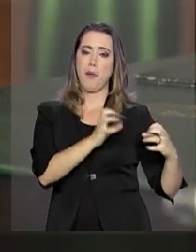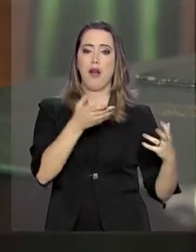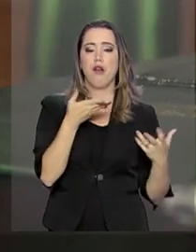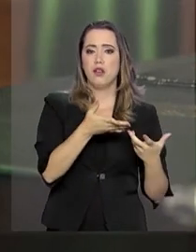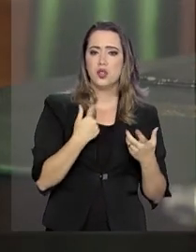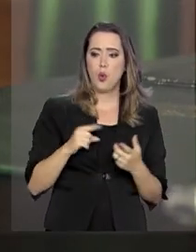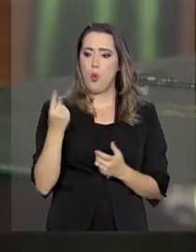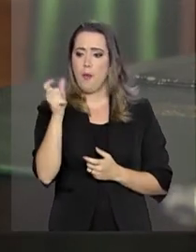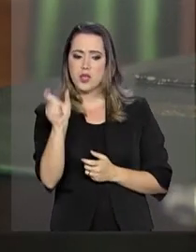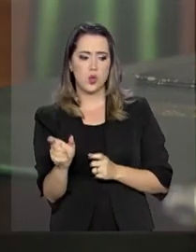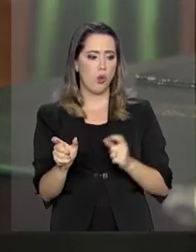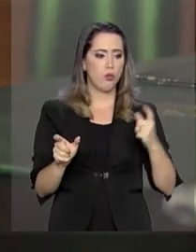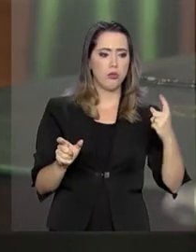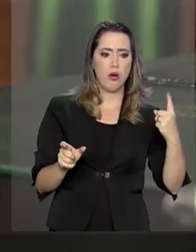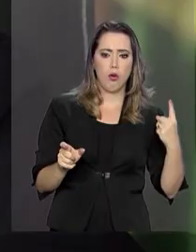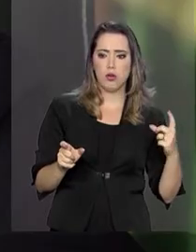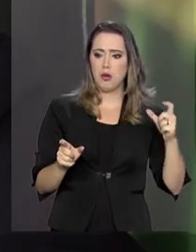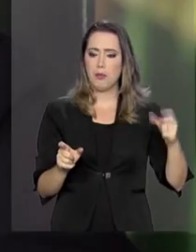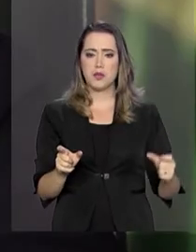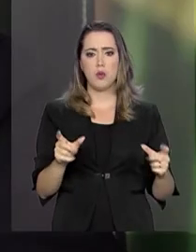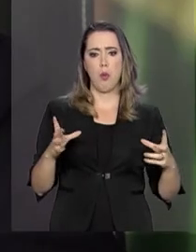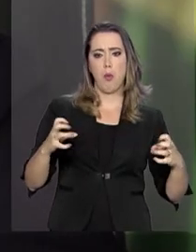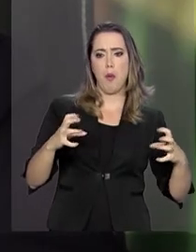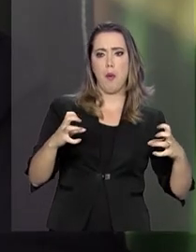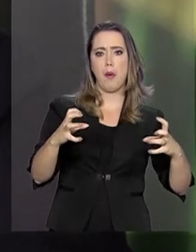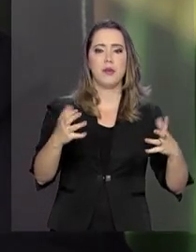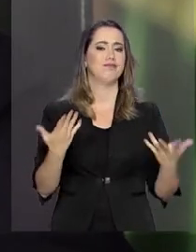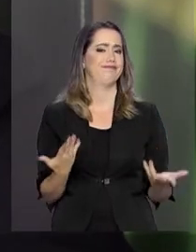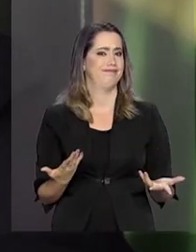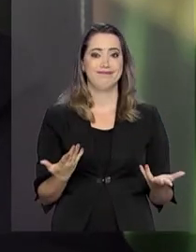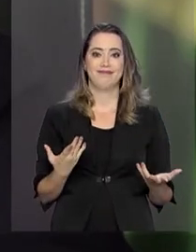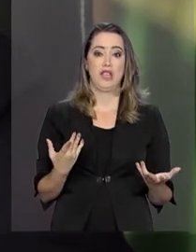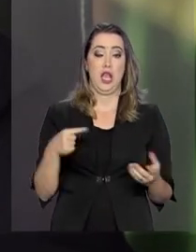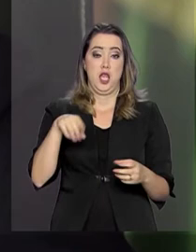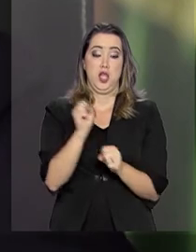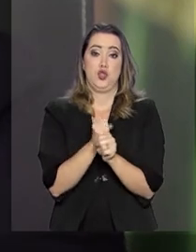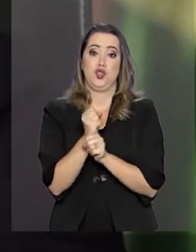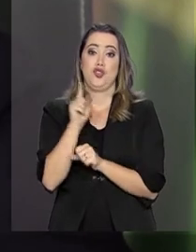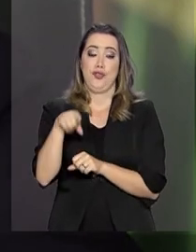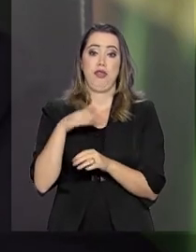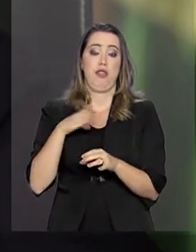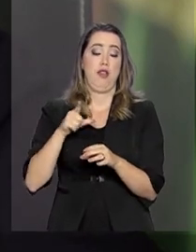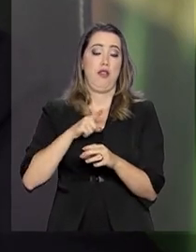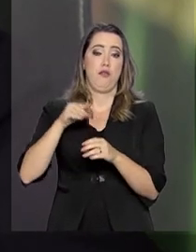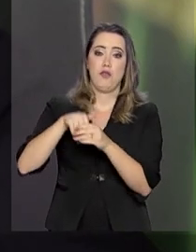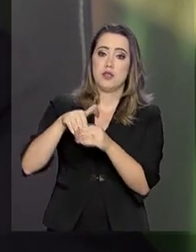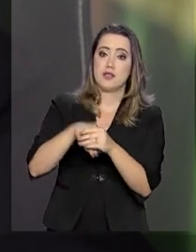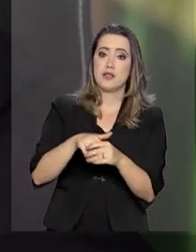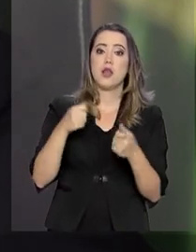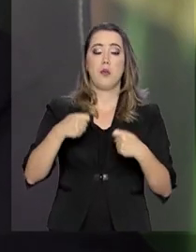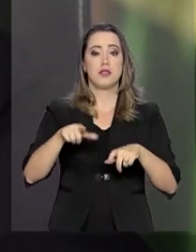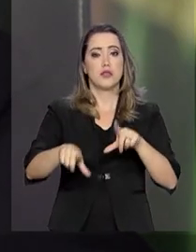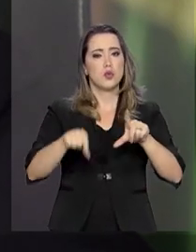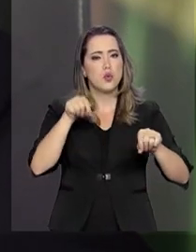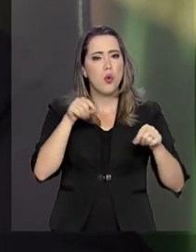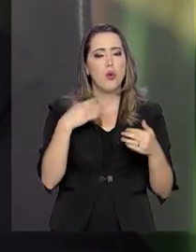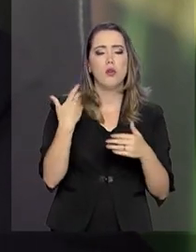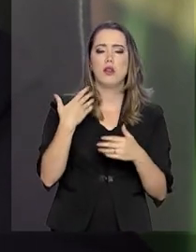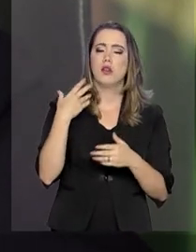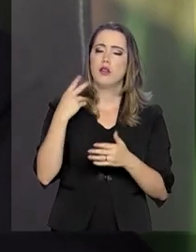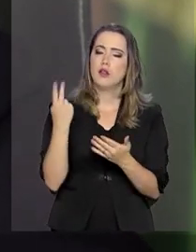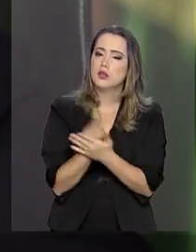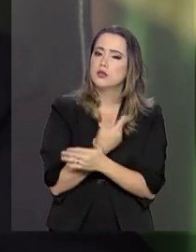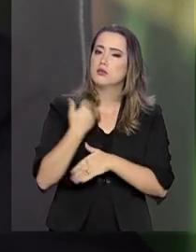busca jogar uns contra outros este é um ano de eleições é onde escolhas e elas deverão transcorrer